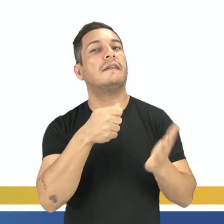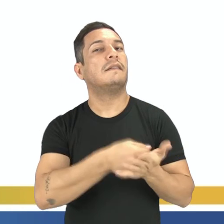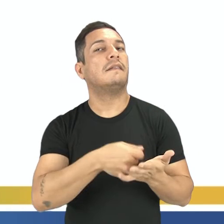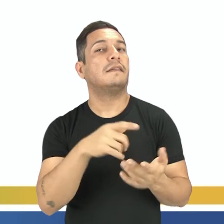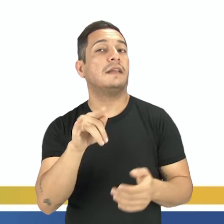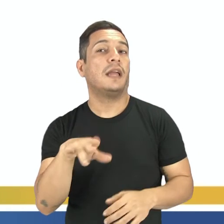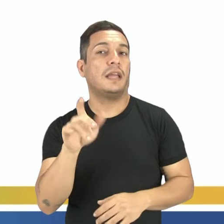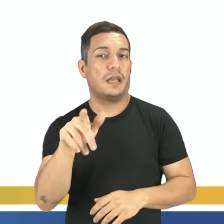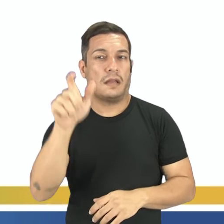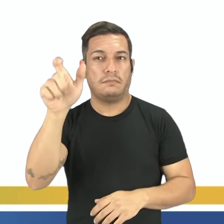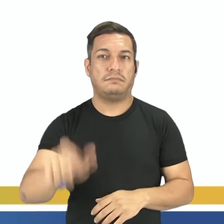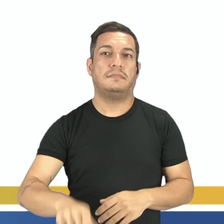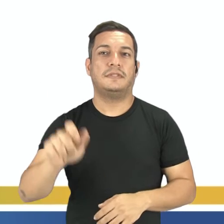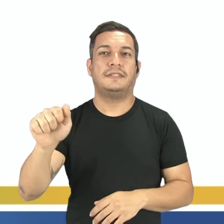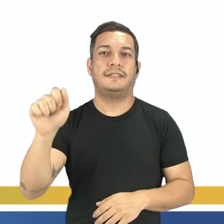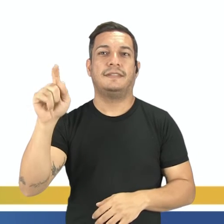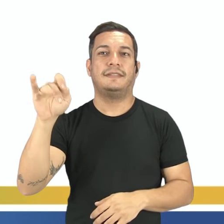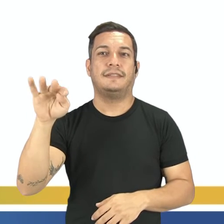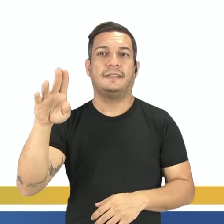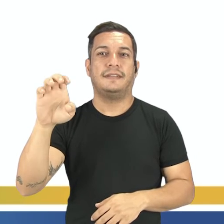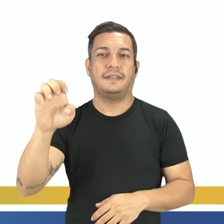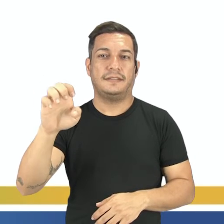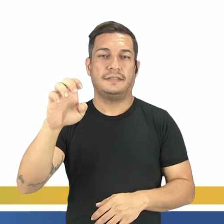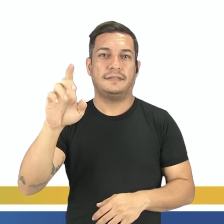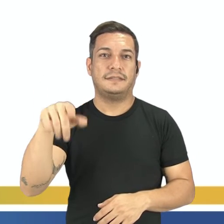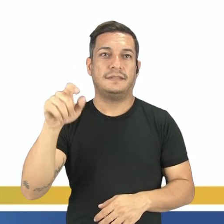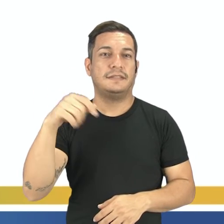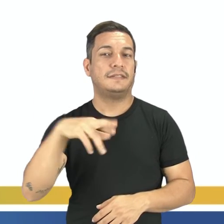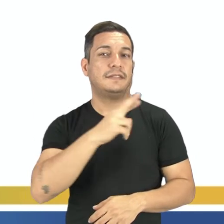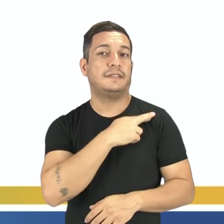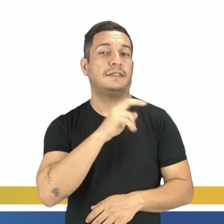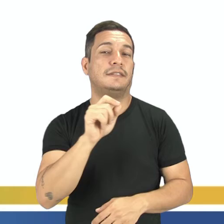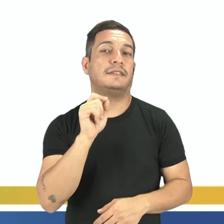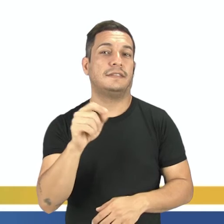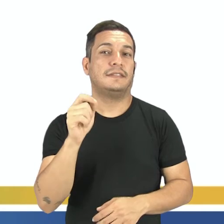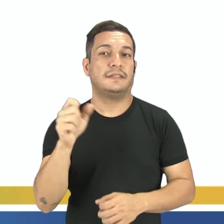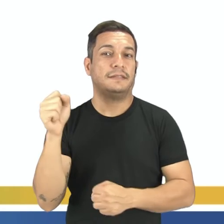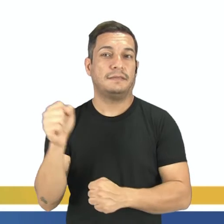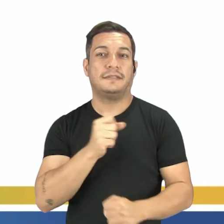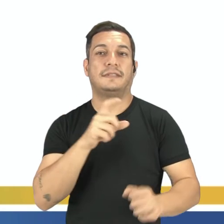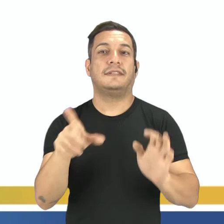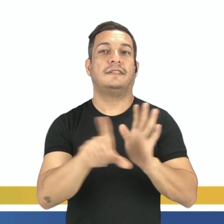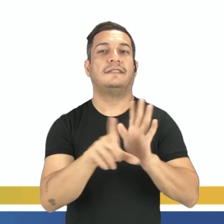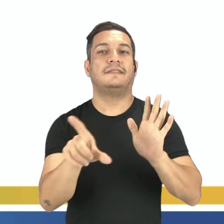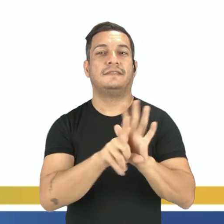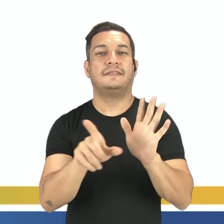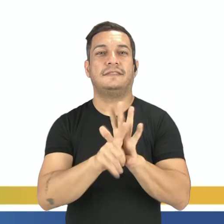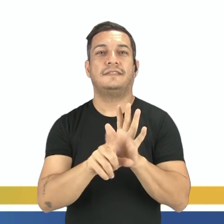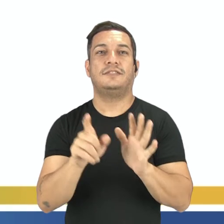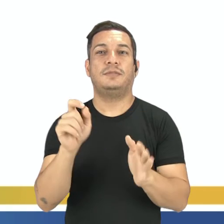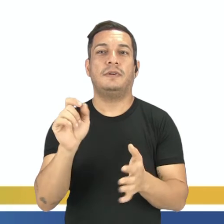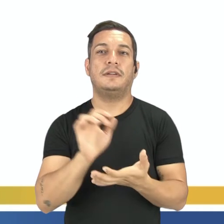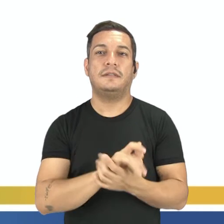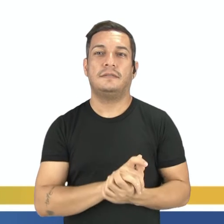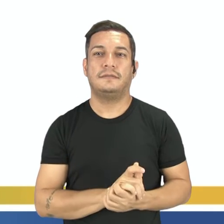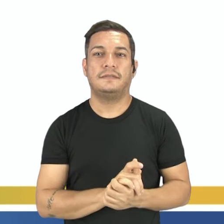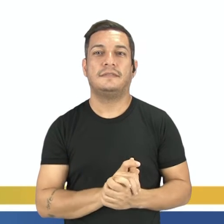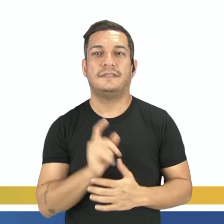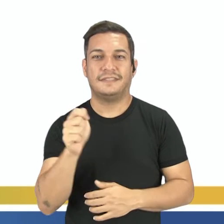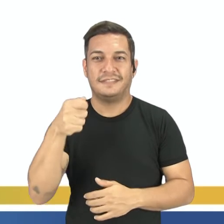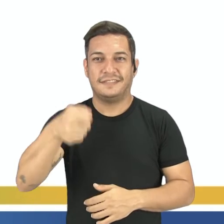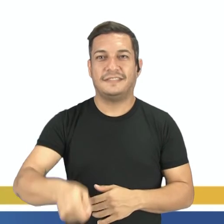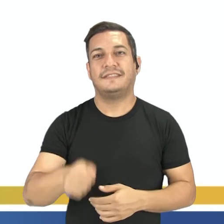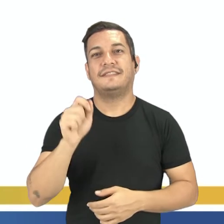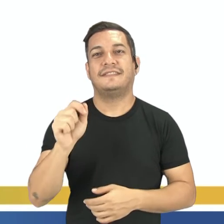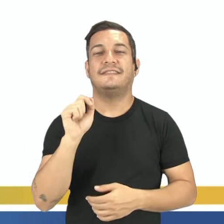Quem é esse agente? Então você tem que colocar exatamente a responsabilidade. O poder legislativo deve propor leis mais rígidas,